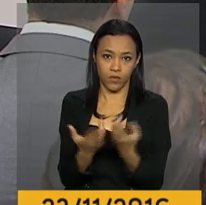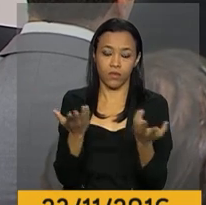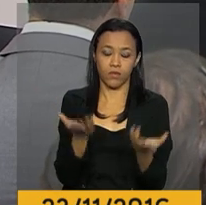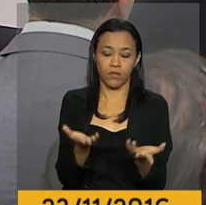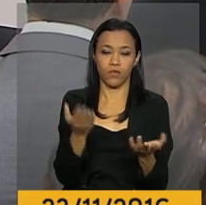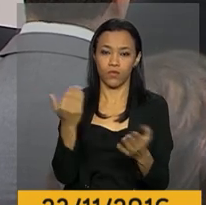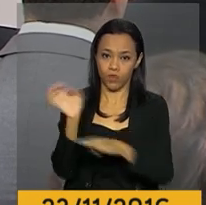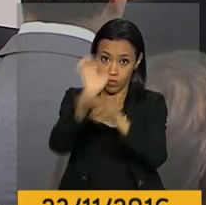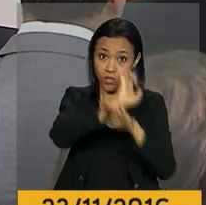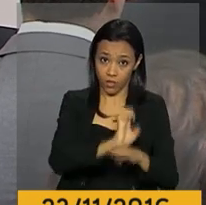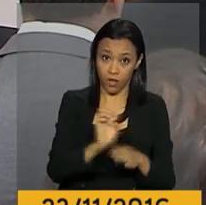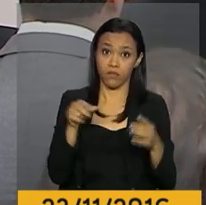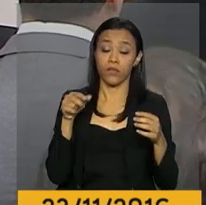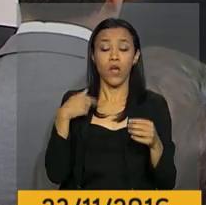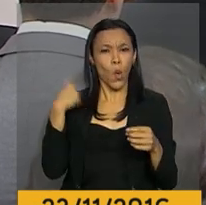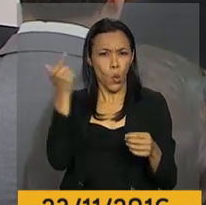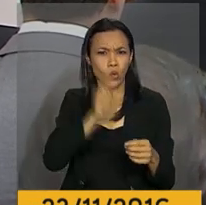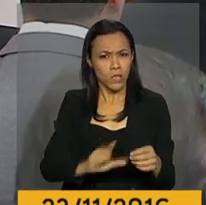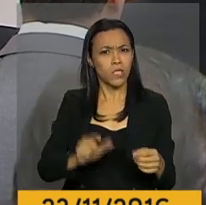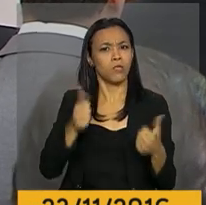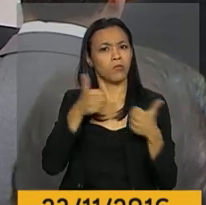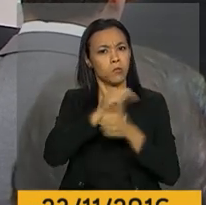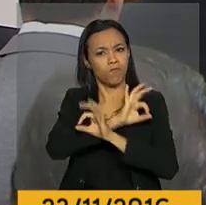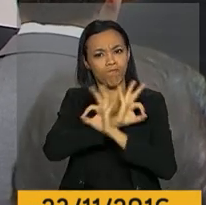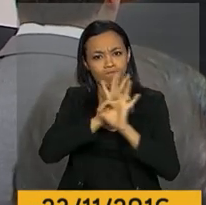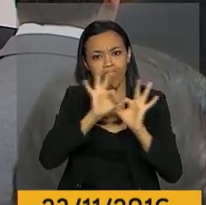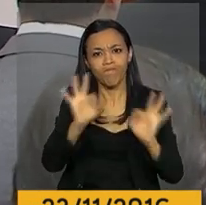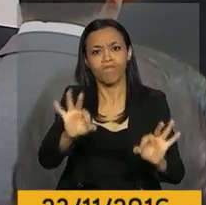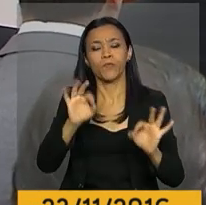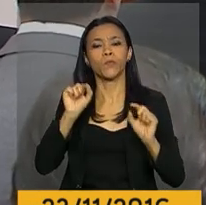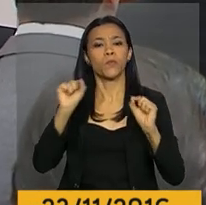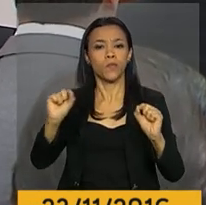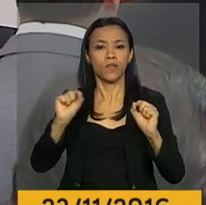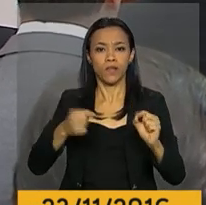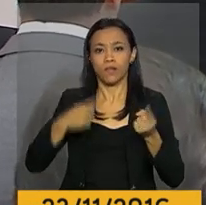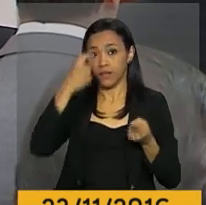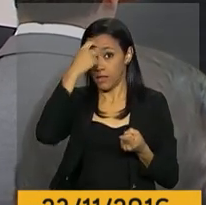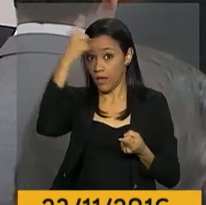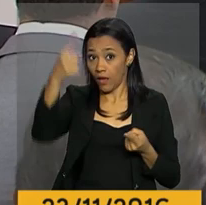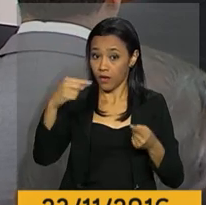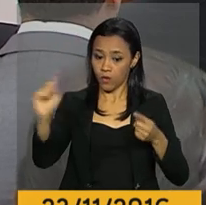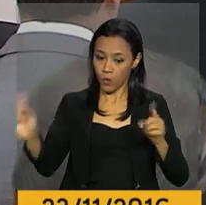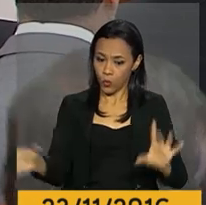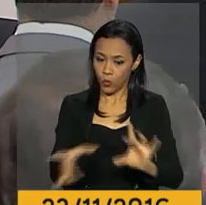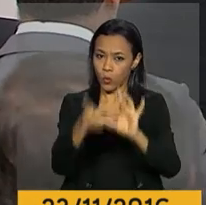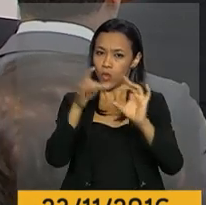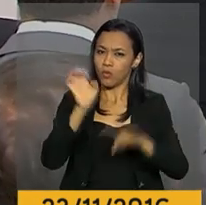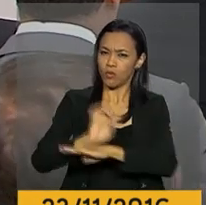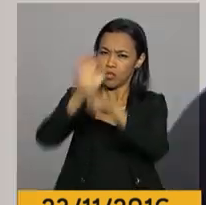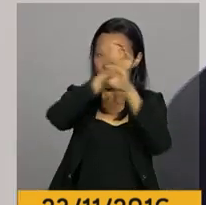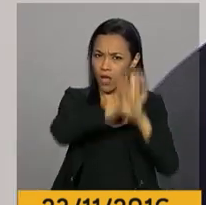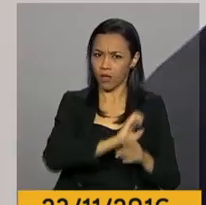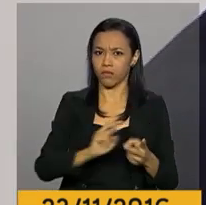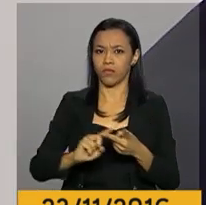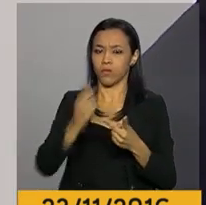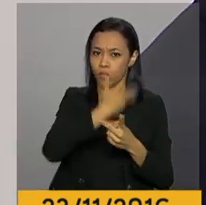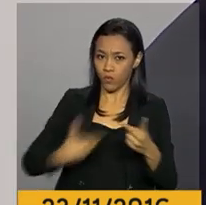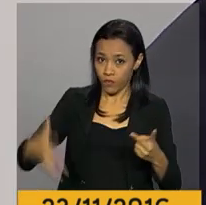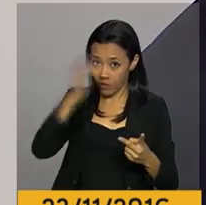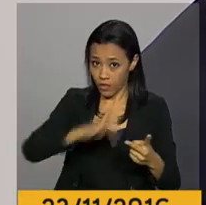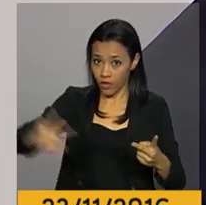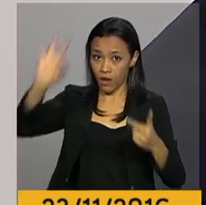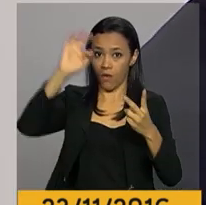aquilo que é fundamental uma federação ou seja a ideia de que união estados e no particular